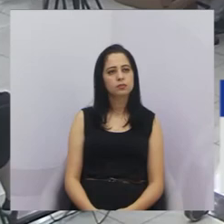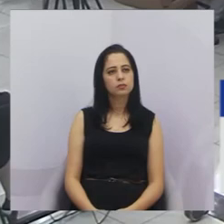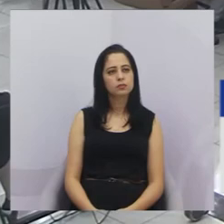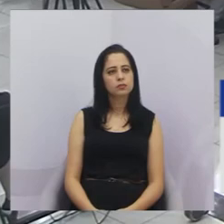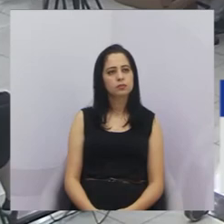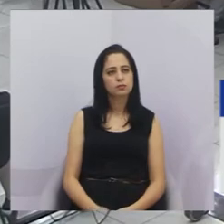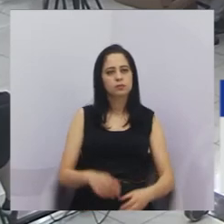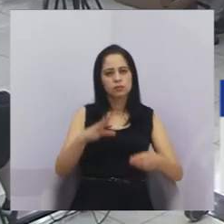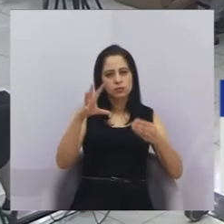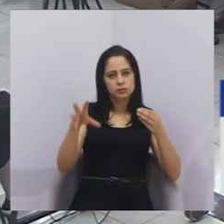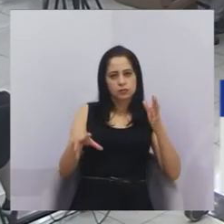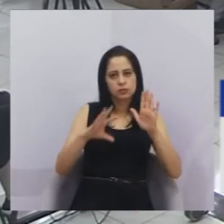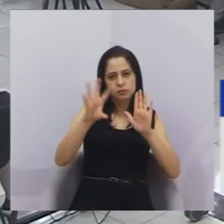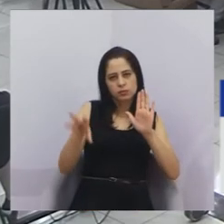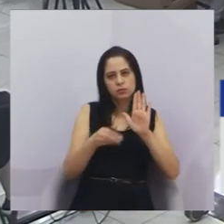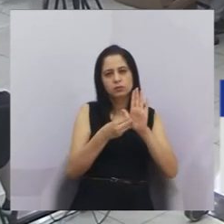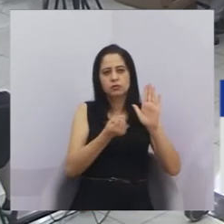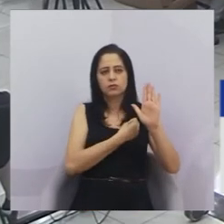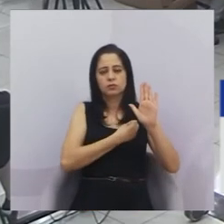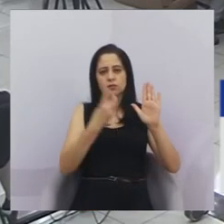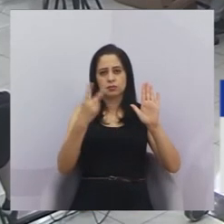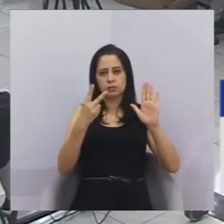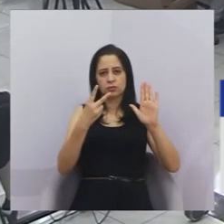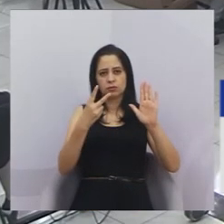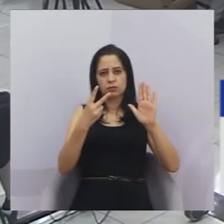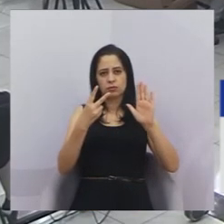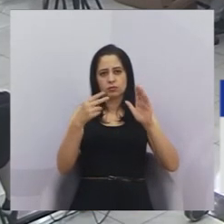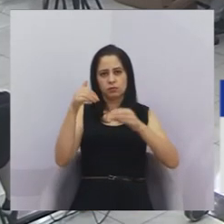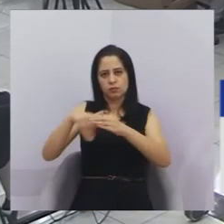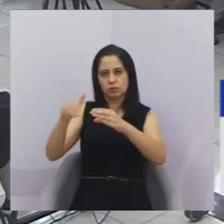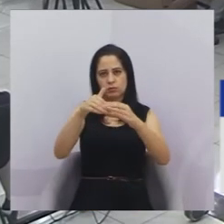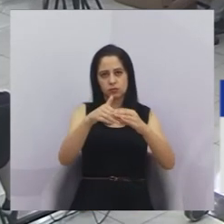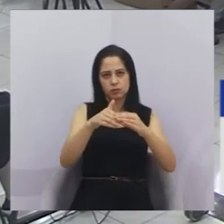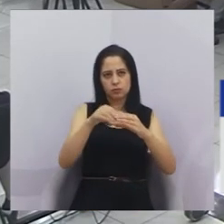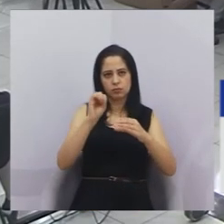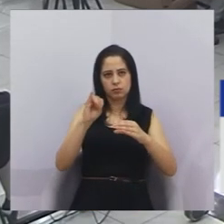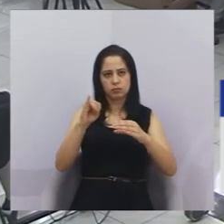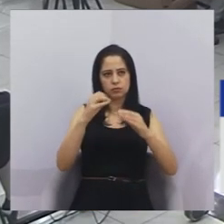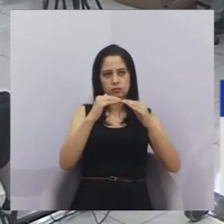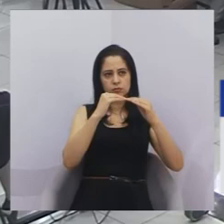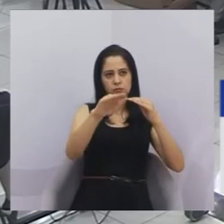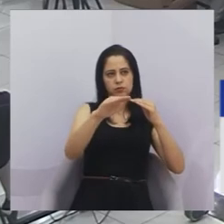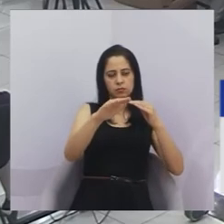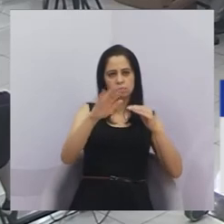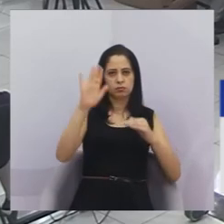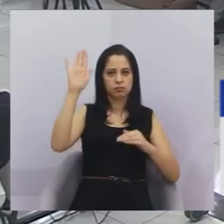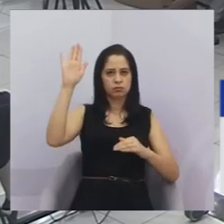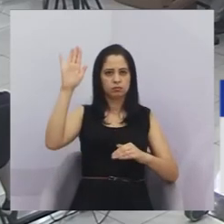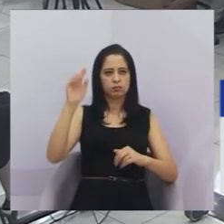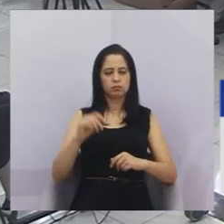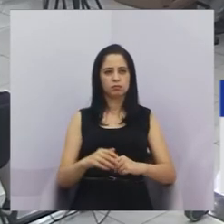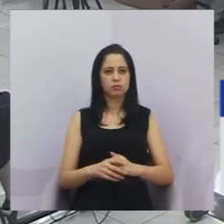A emenda número 2 está em votação. Os que forem contrários, por favor, se manifestem levantando os braços.